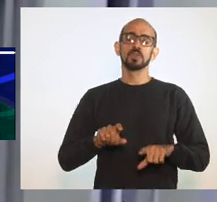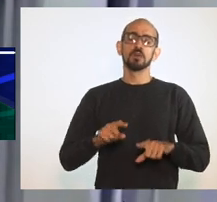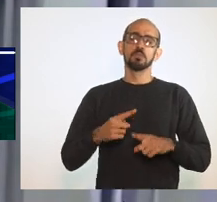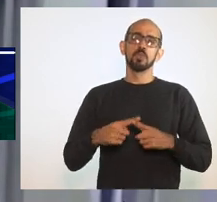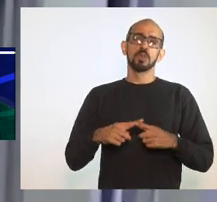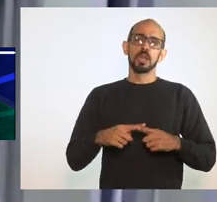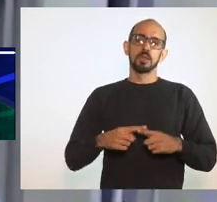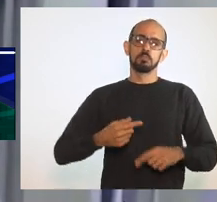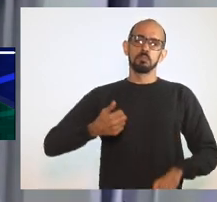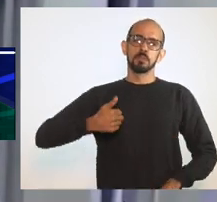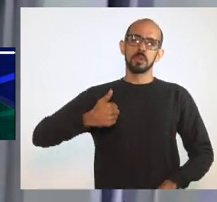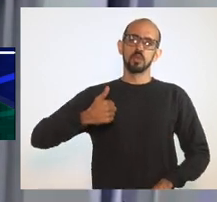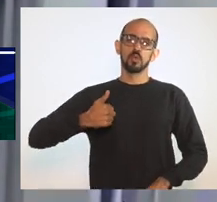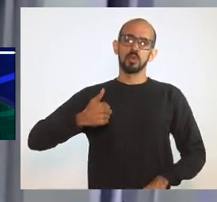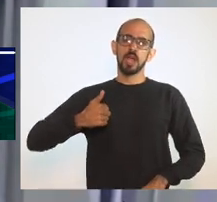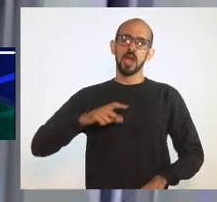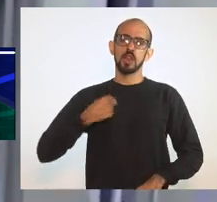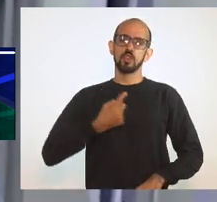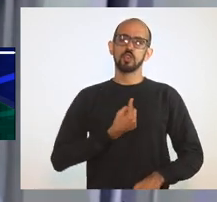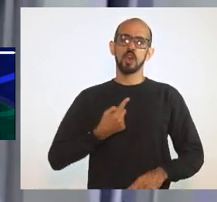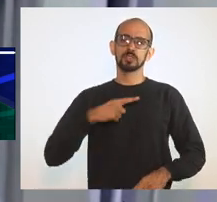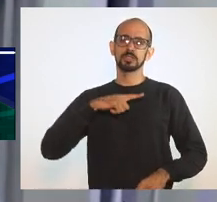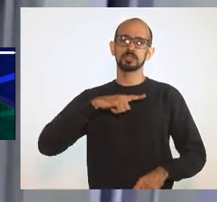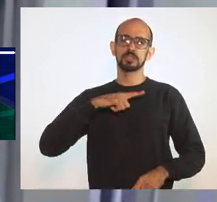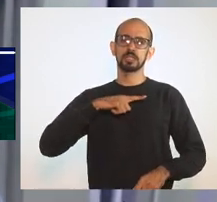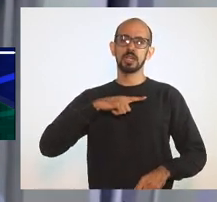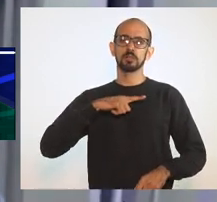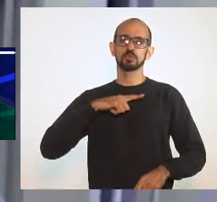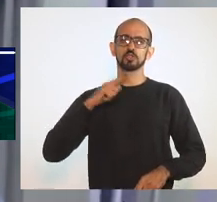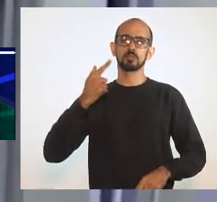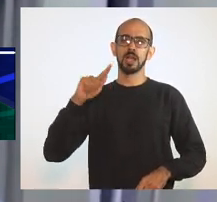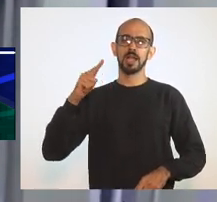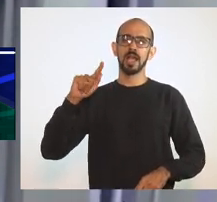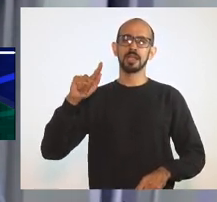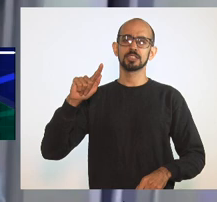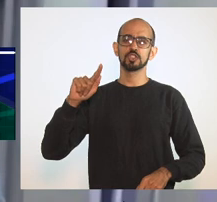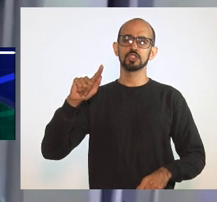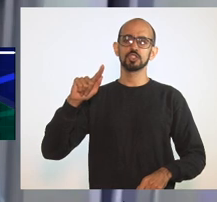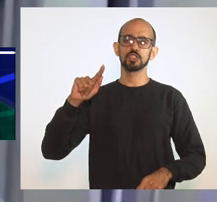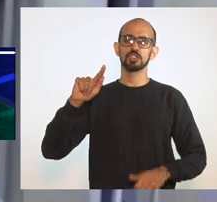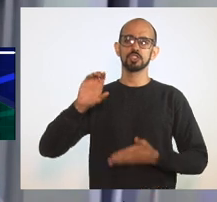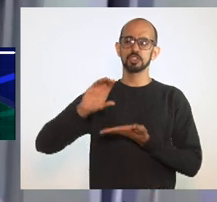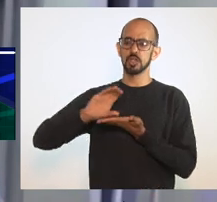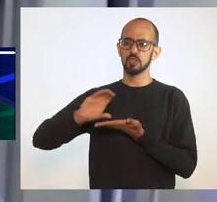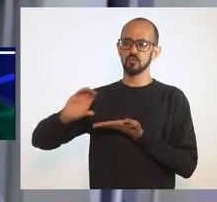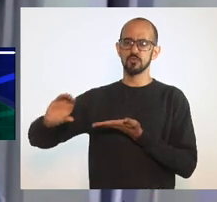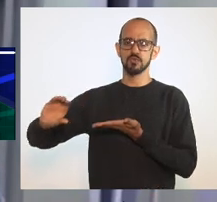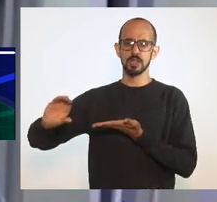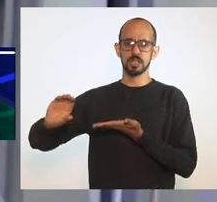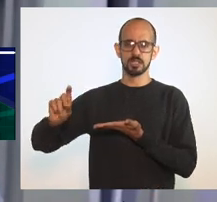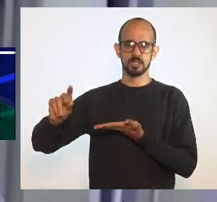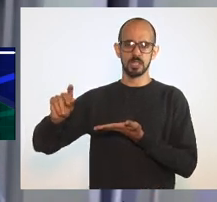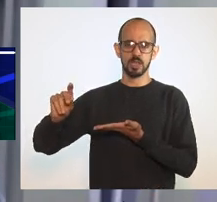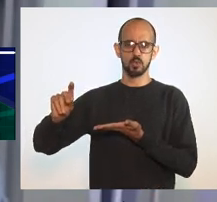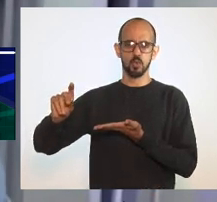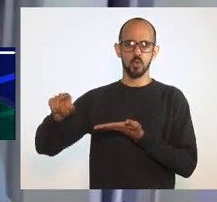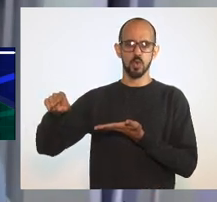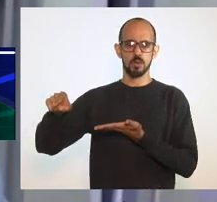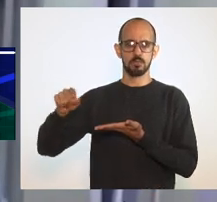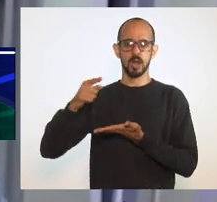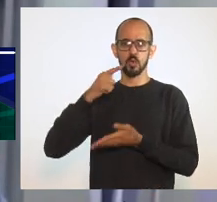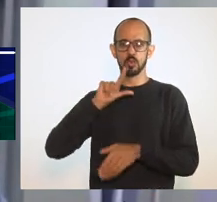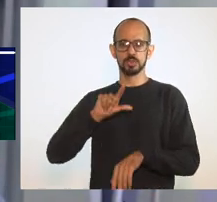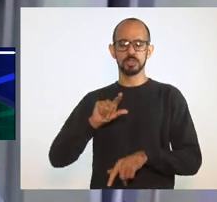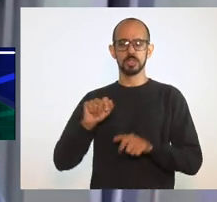estamos, digamos, garantindo o lastro financeiro, deputado Carlos Mink, para